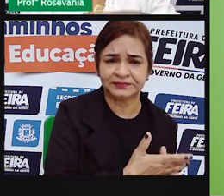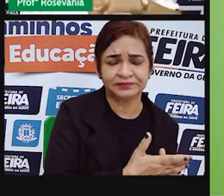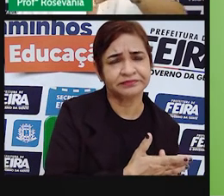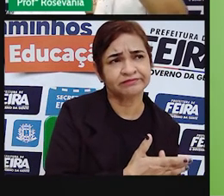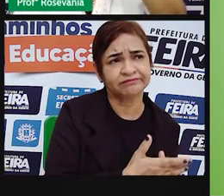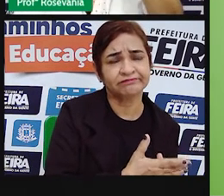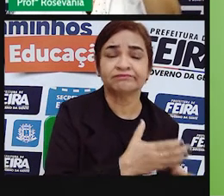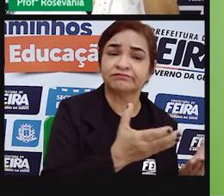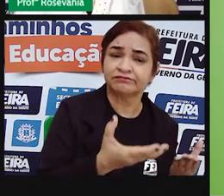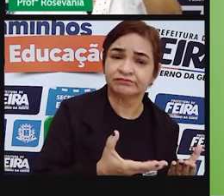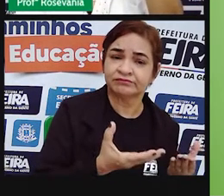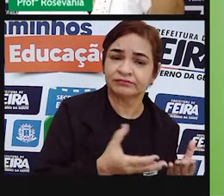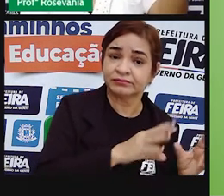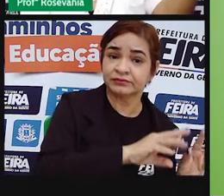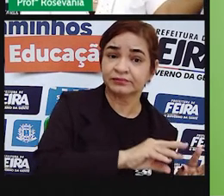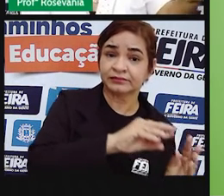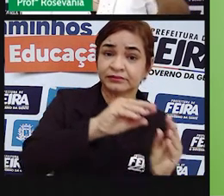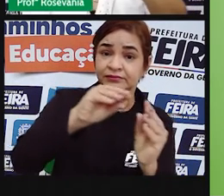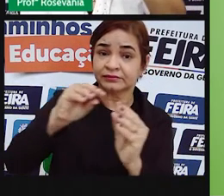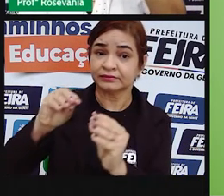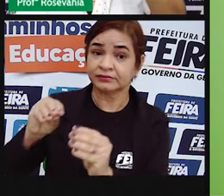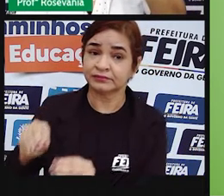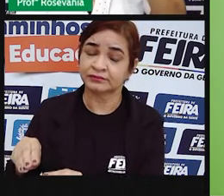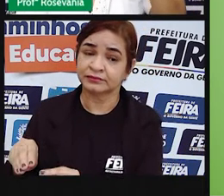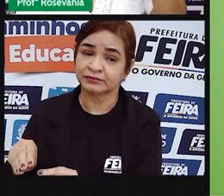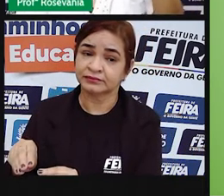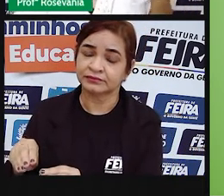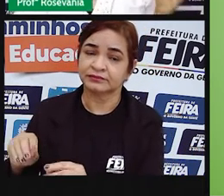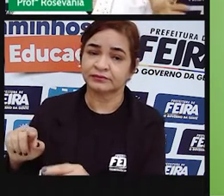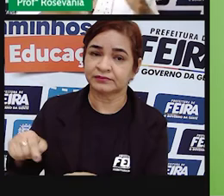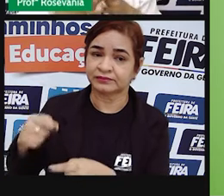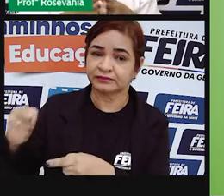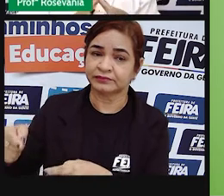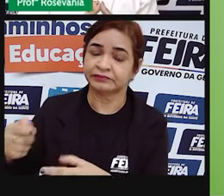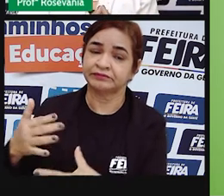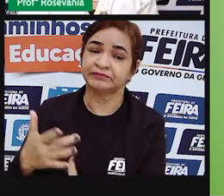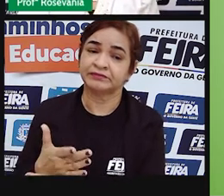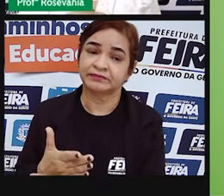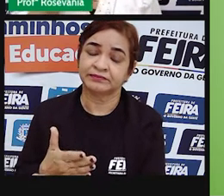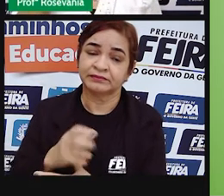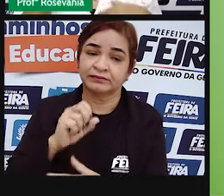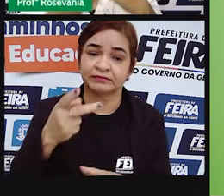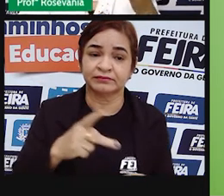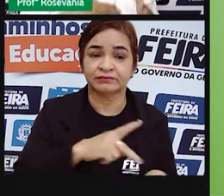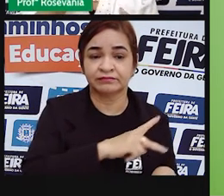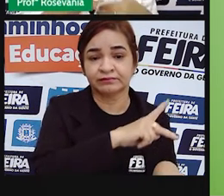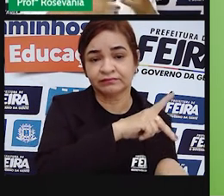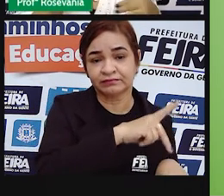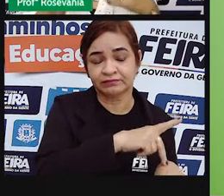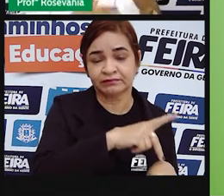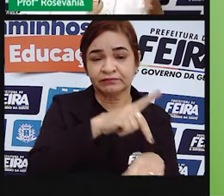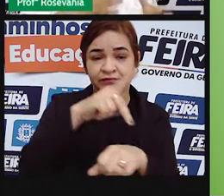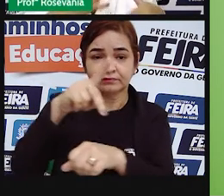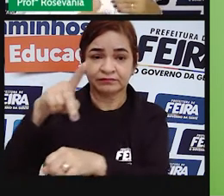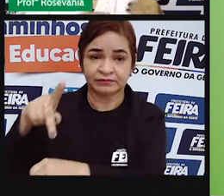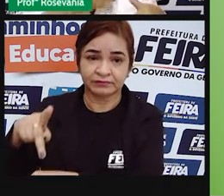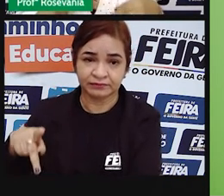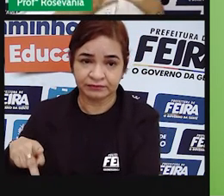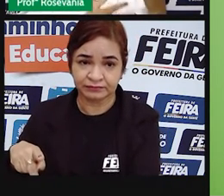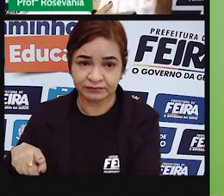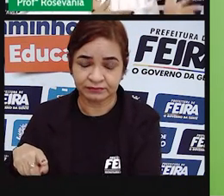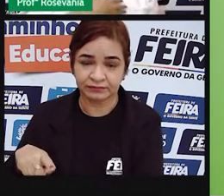cidade eu vou morar em outro país tá e o que que eu devo entender de sair mudou todo o